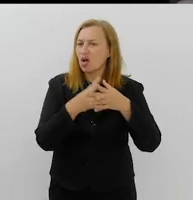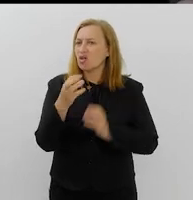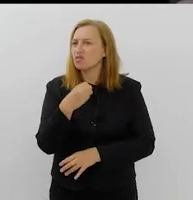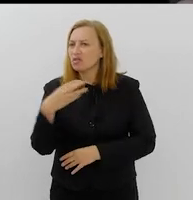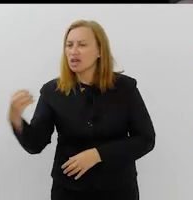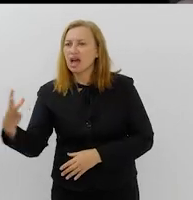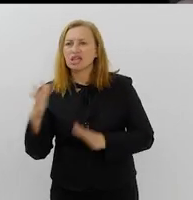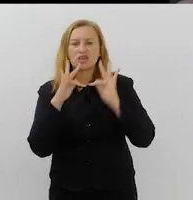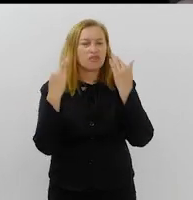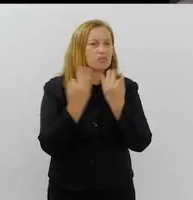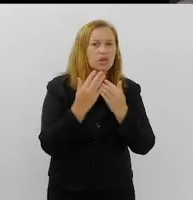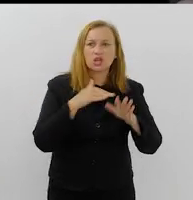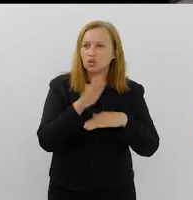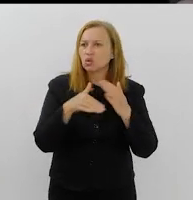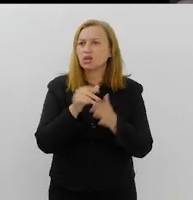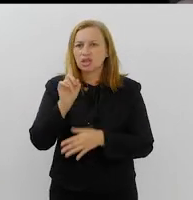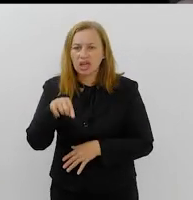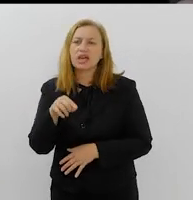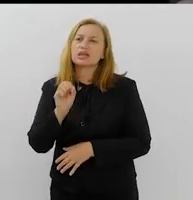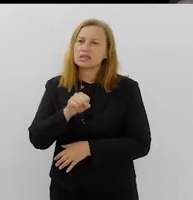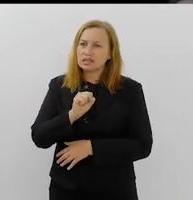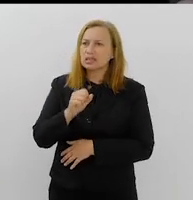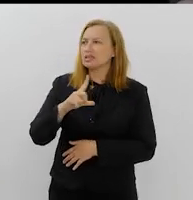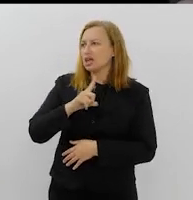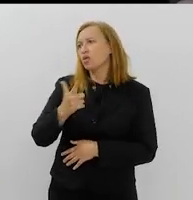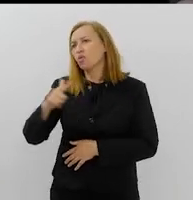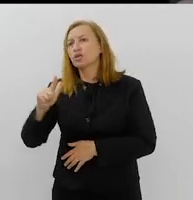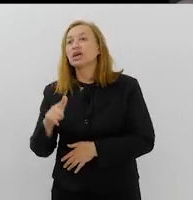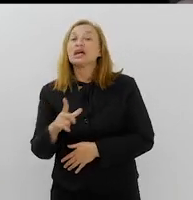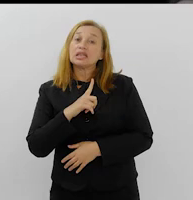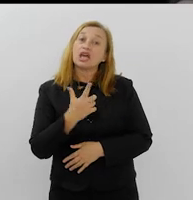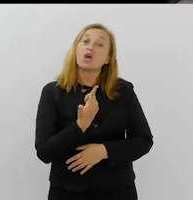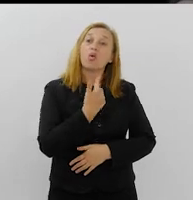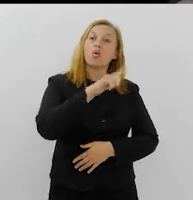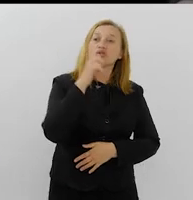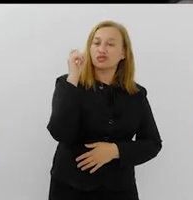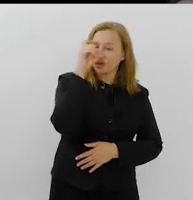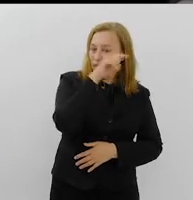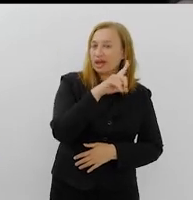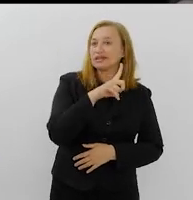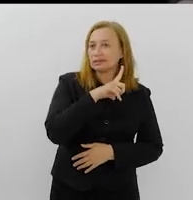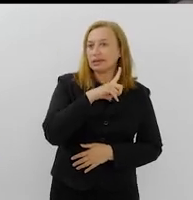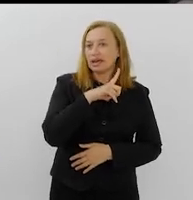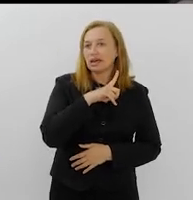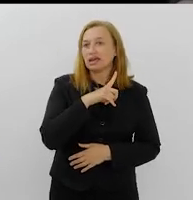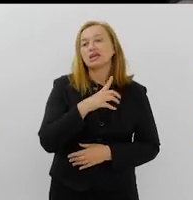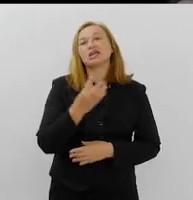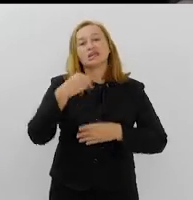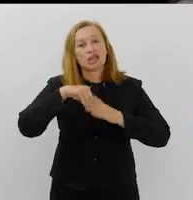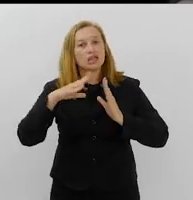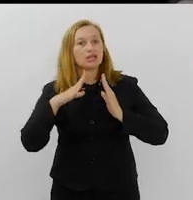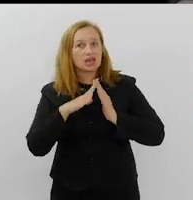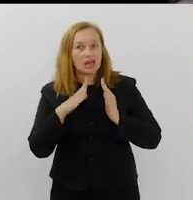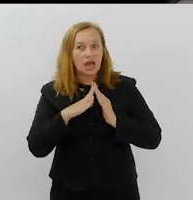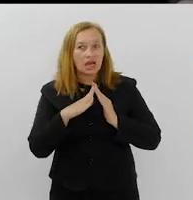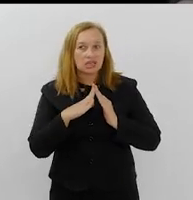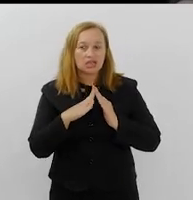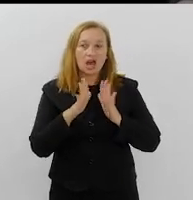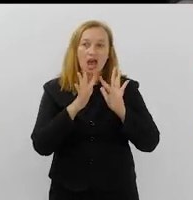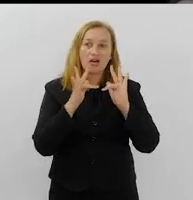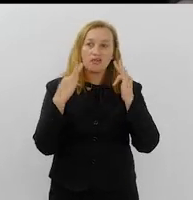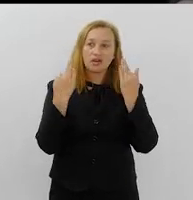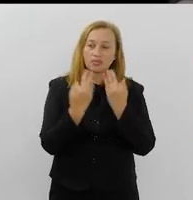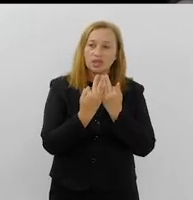né? Eles viajam, eles, mulher, filho. Sim, tem muitos. E tem outros que têm dificuldades mesmo dentro de